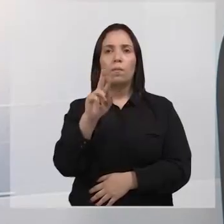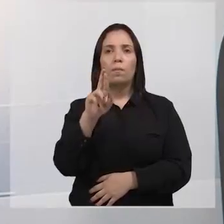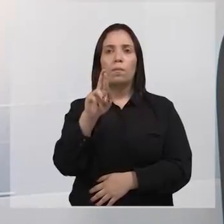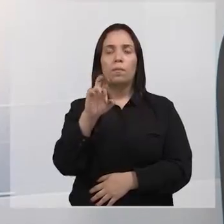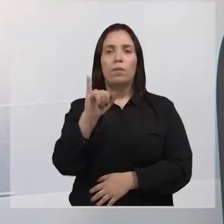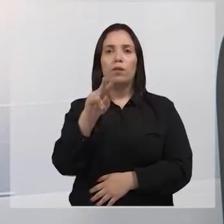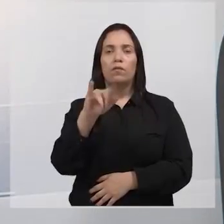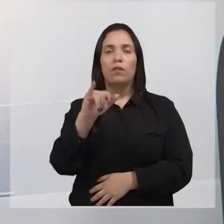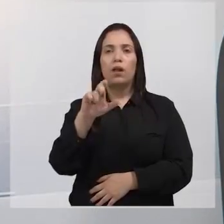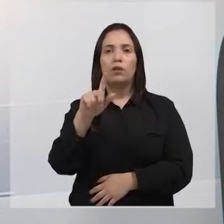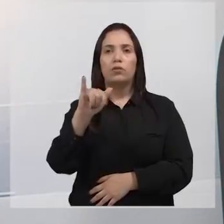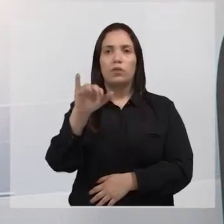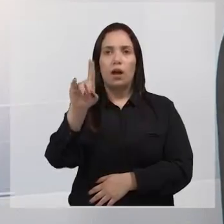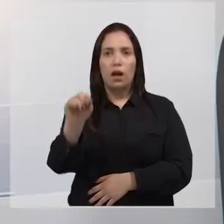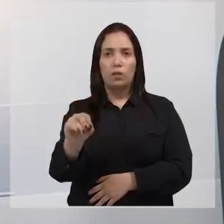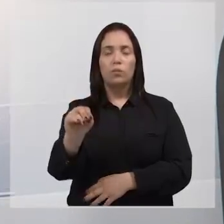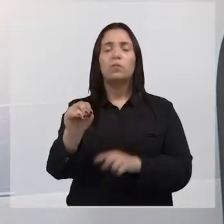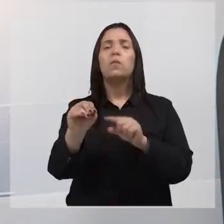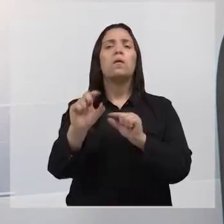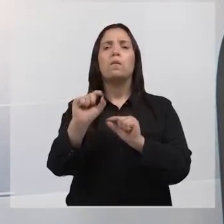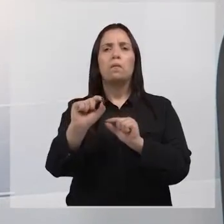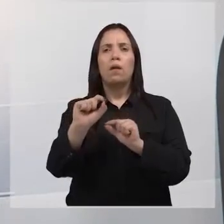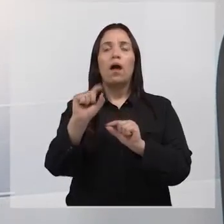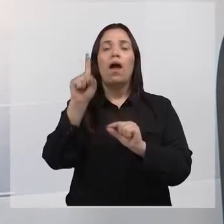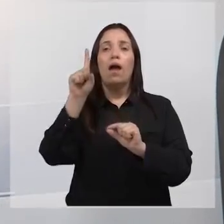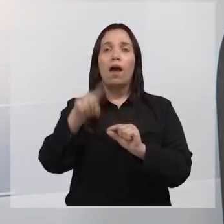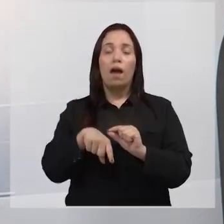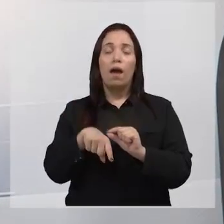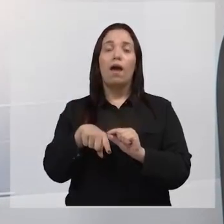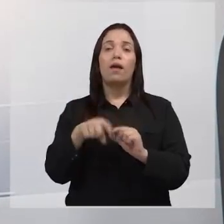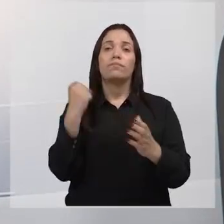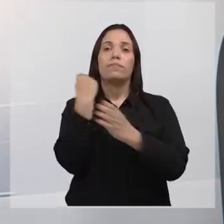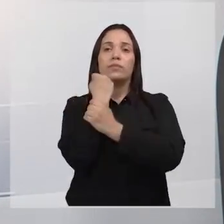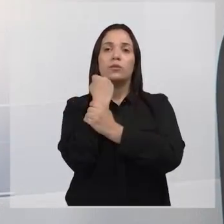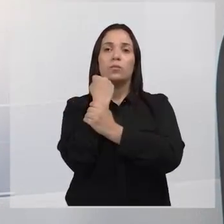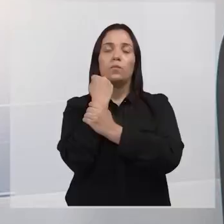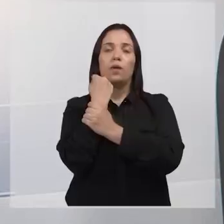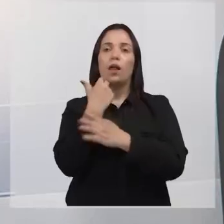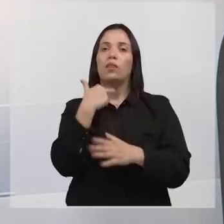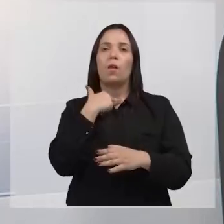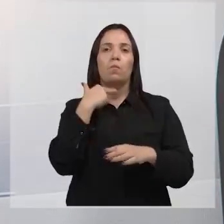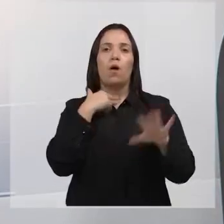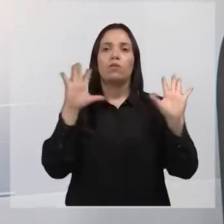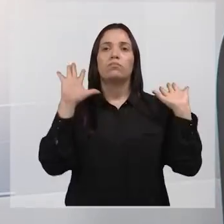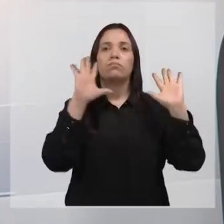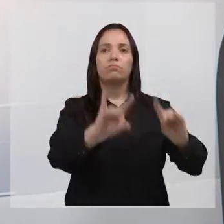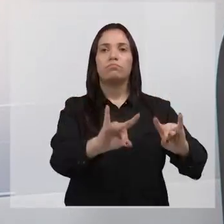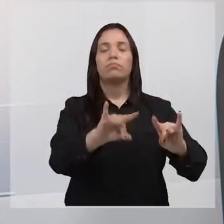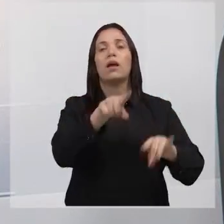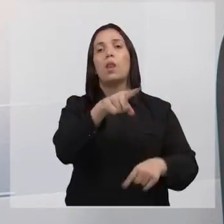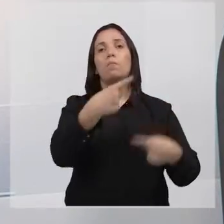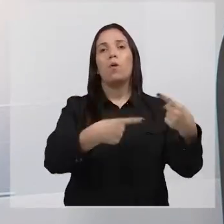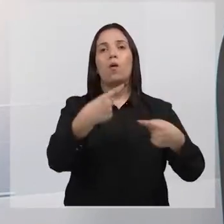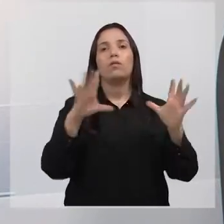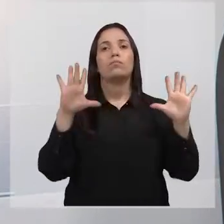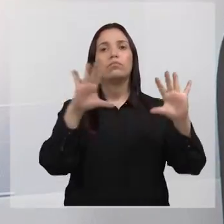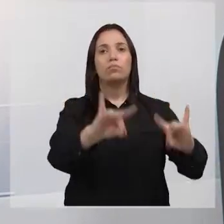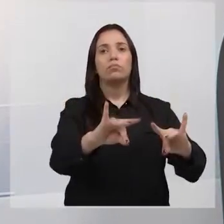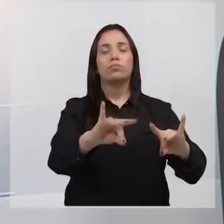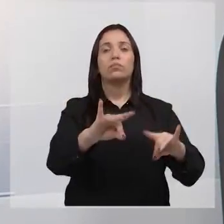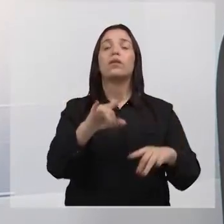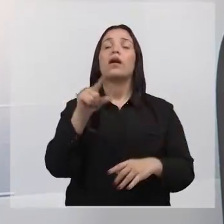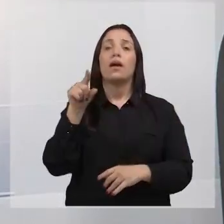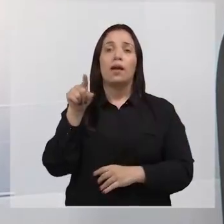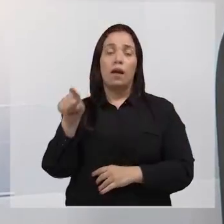Que a ideia do fórum privilegiado, ela é